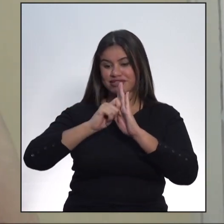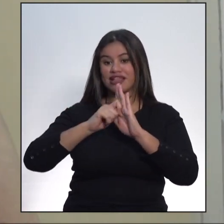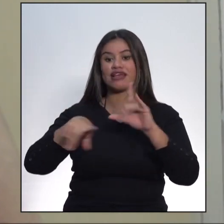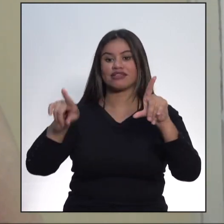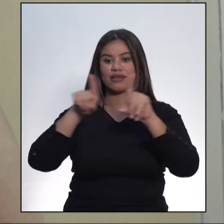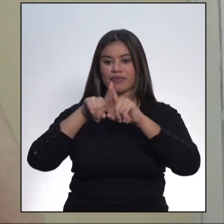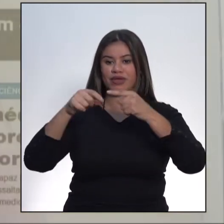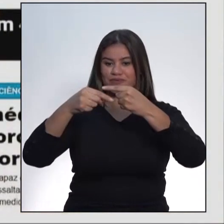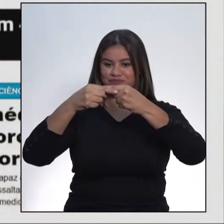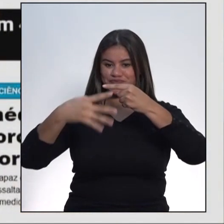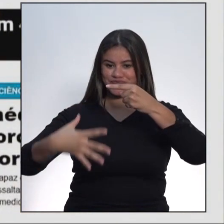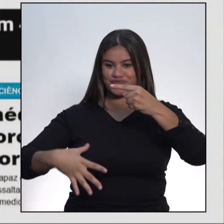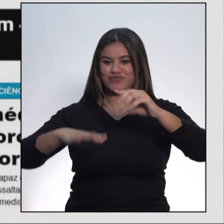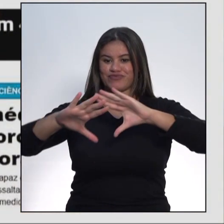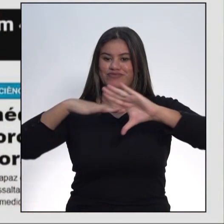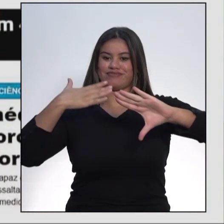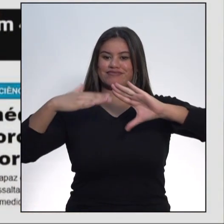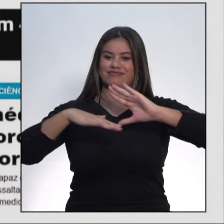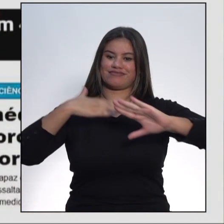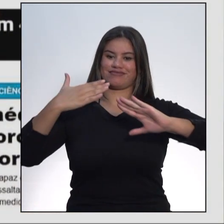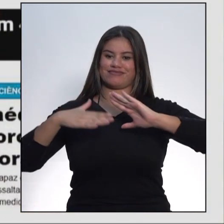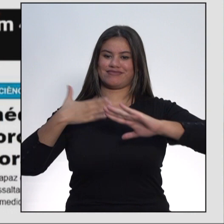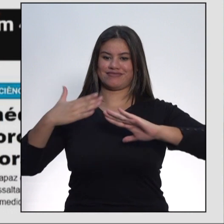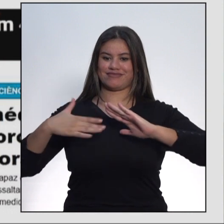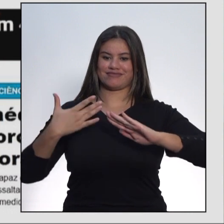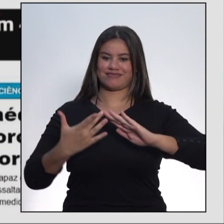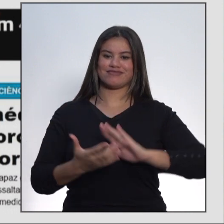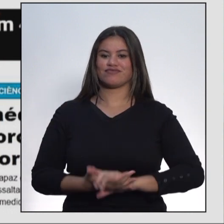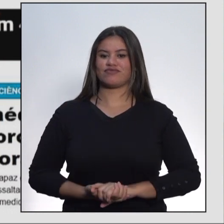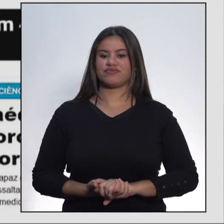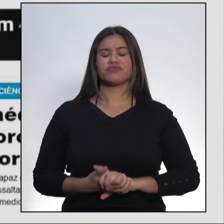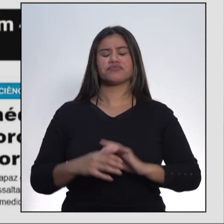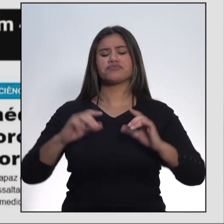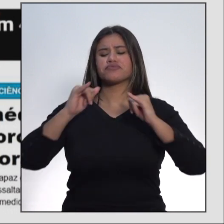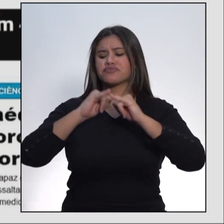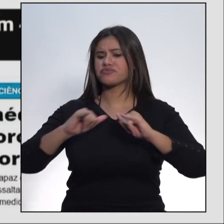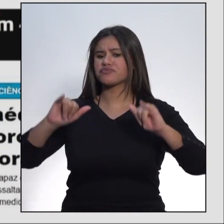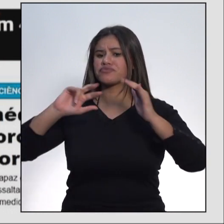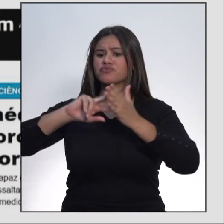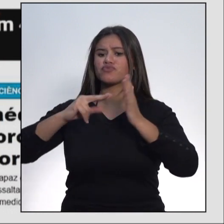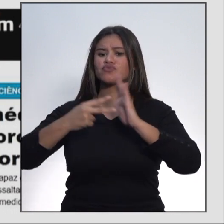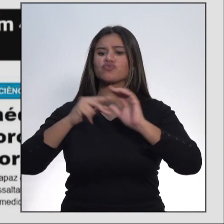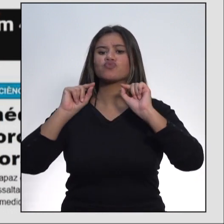nos chats, tá bom? O que significa uma notícia?